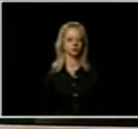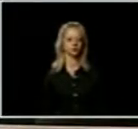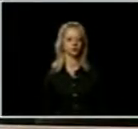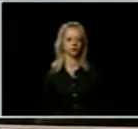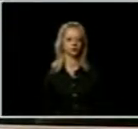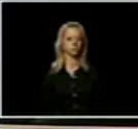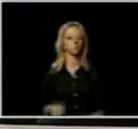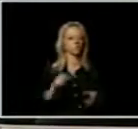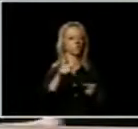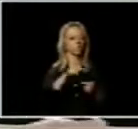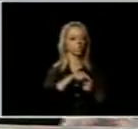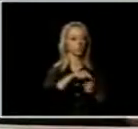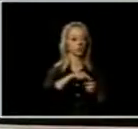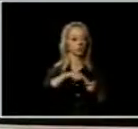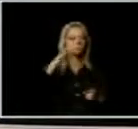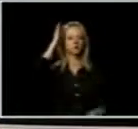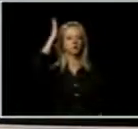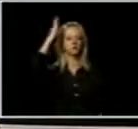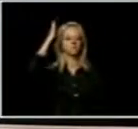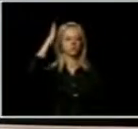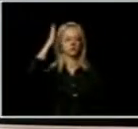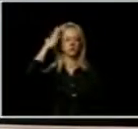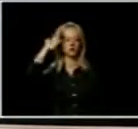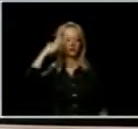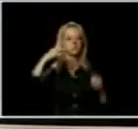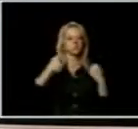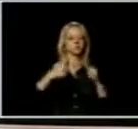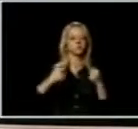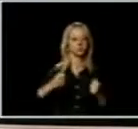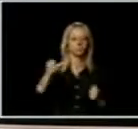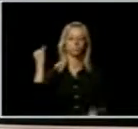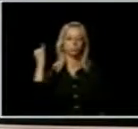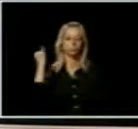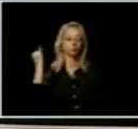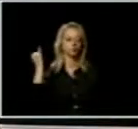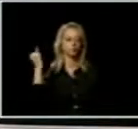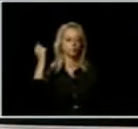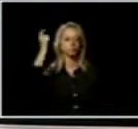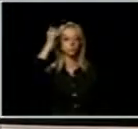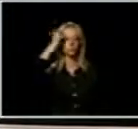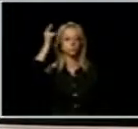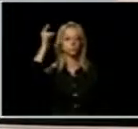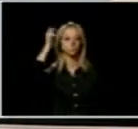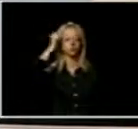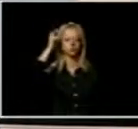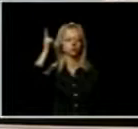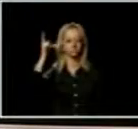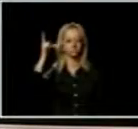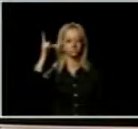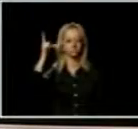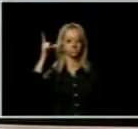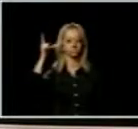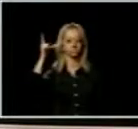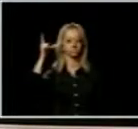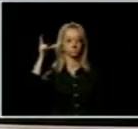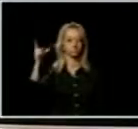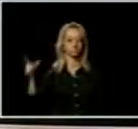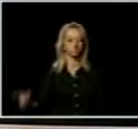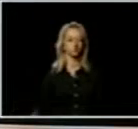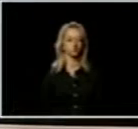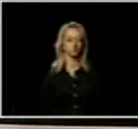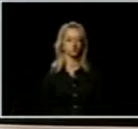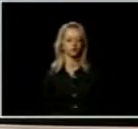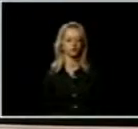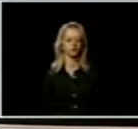valorizar a nossa identidade. O que vários artistas também pontuaram